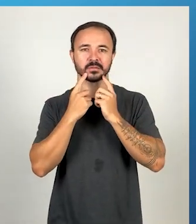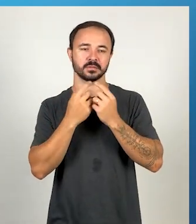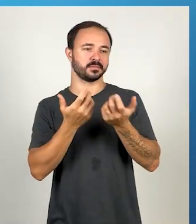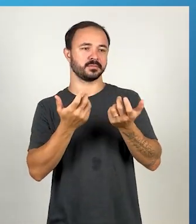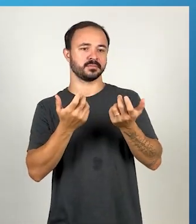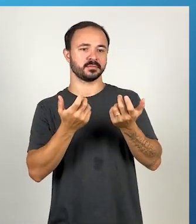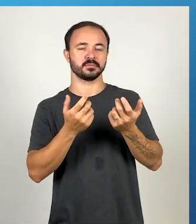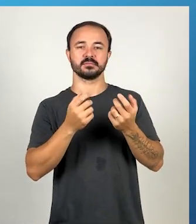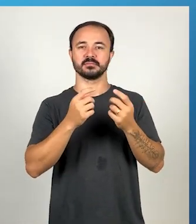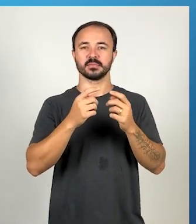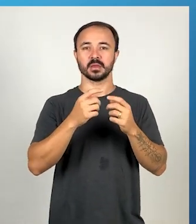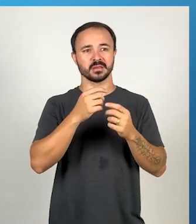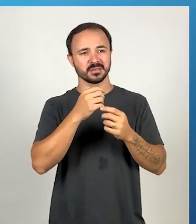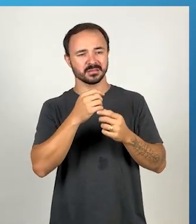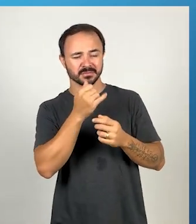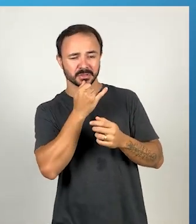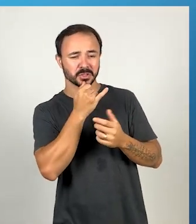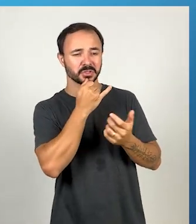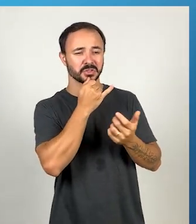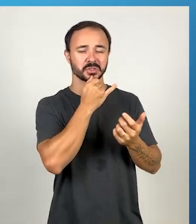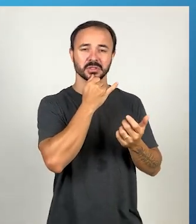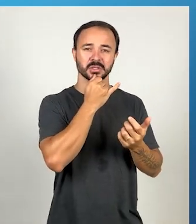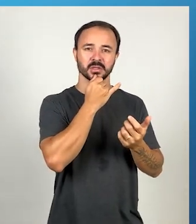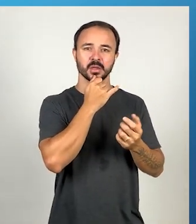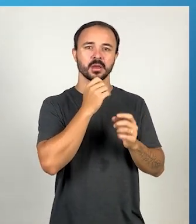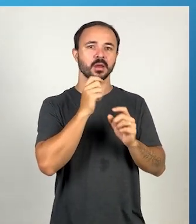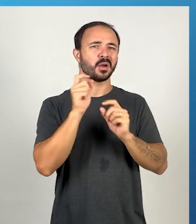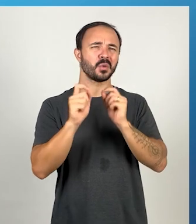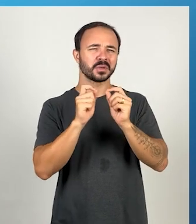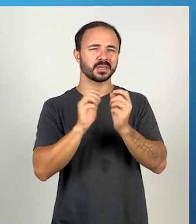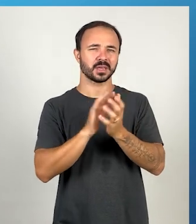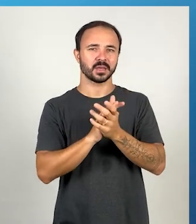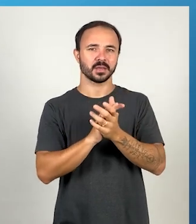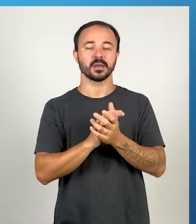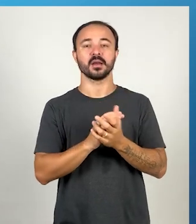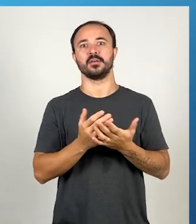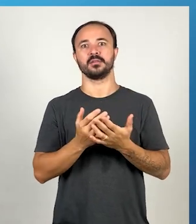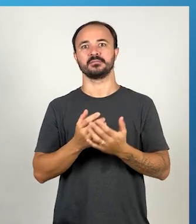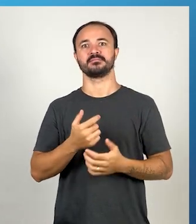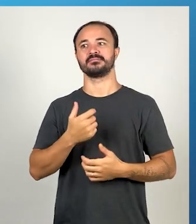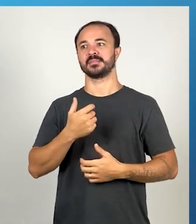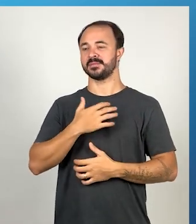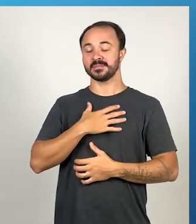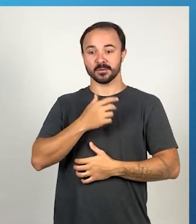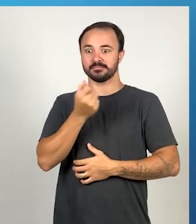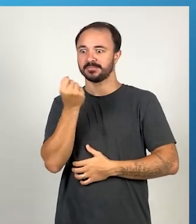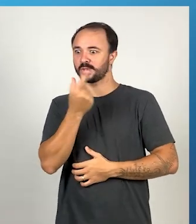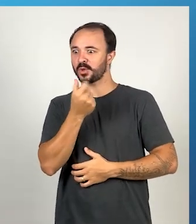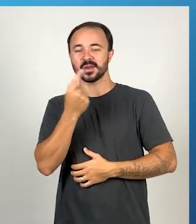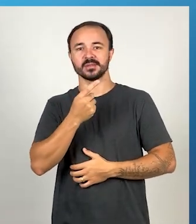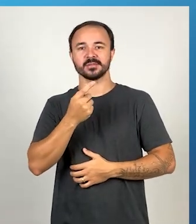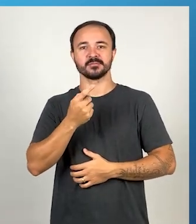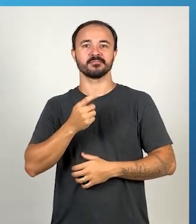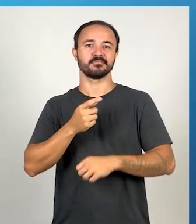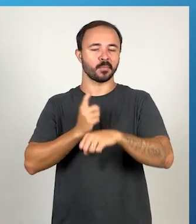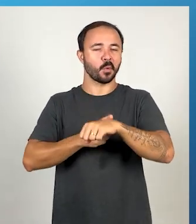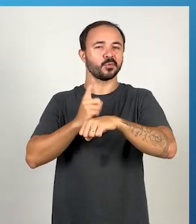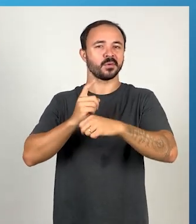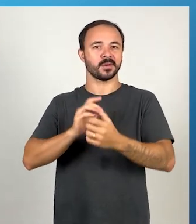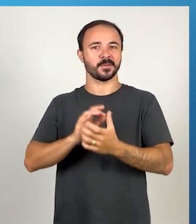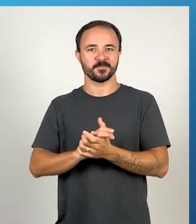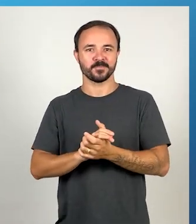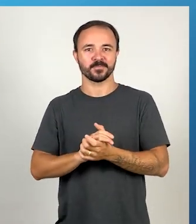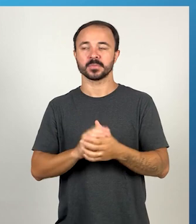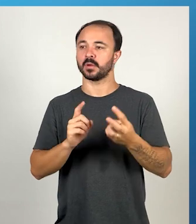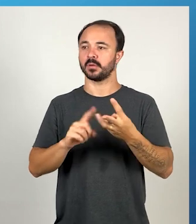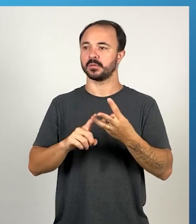rir, riso. Me sorri, um sorriso pontual, Chico Buarque. Detalhes tão pequenos de nós